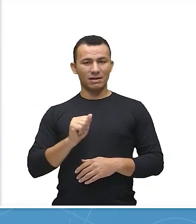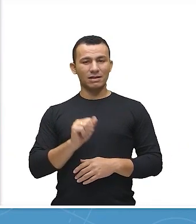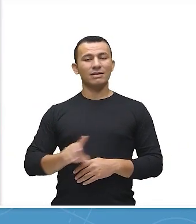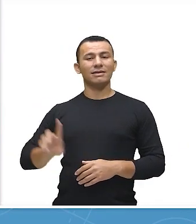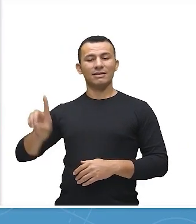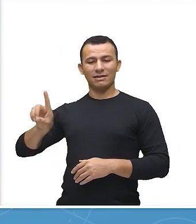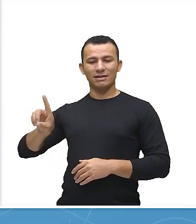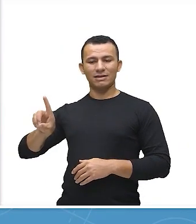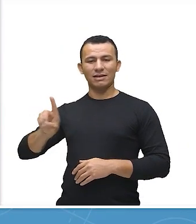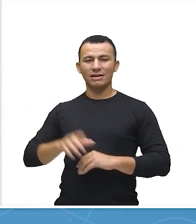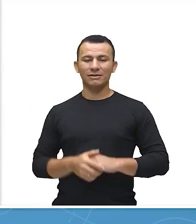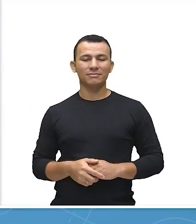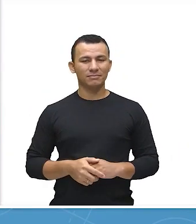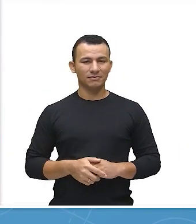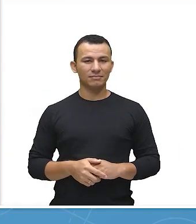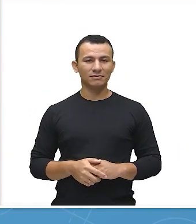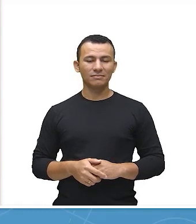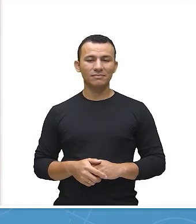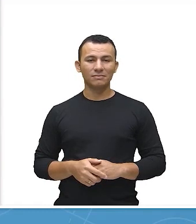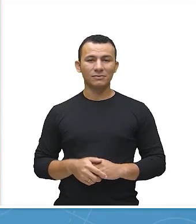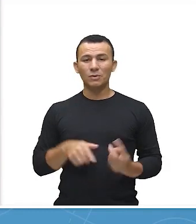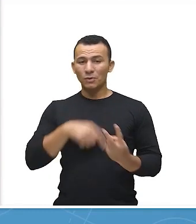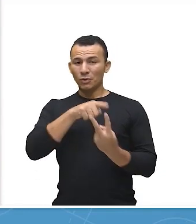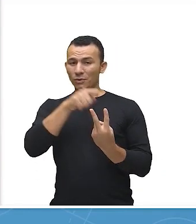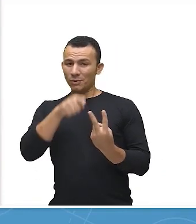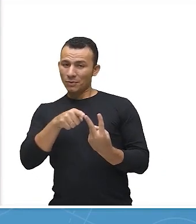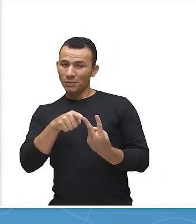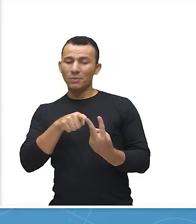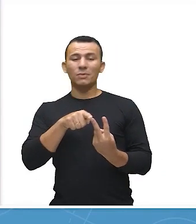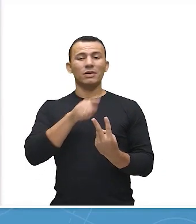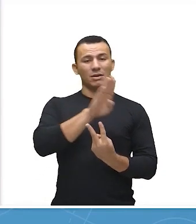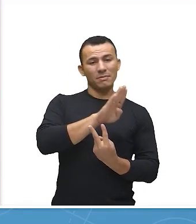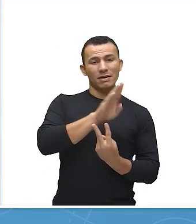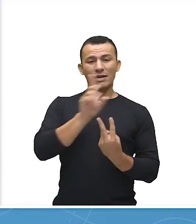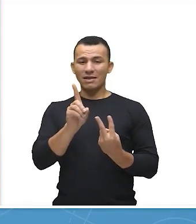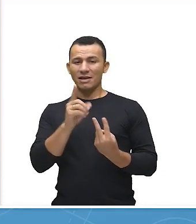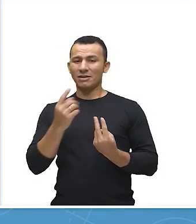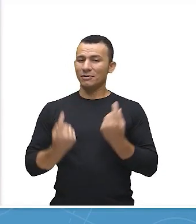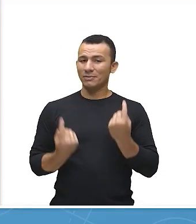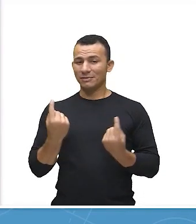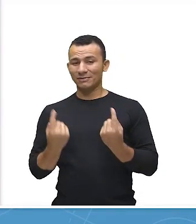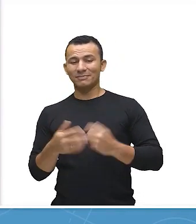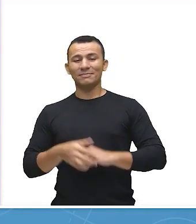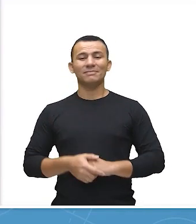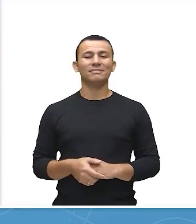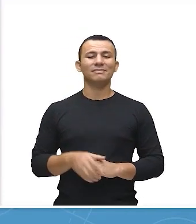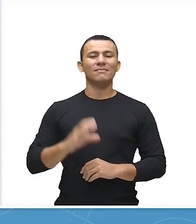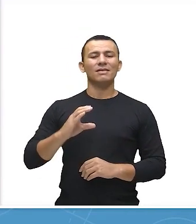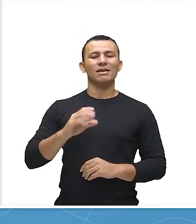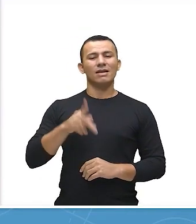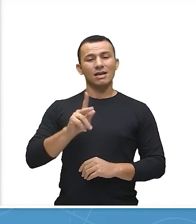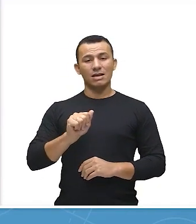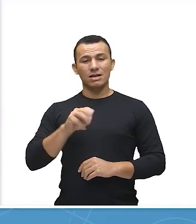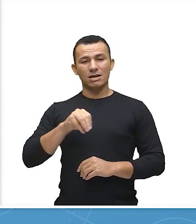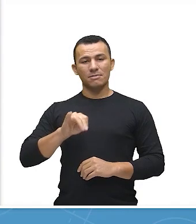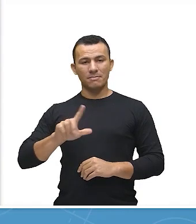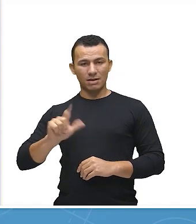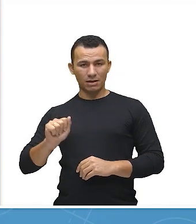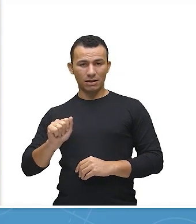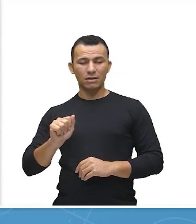Eloá colocou que é a letra D. Muito bem, Eloá, vamos já corrigir isso aí. A Sofia já colocou que é a